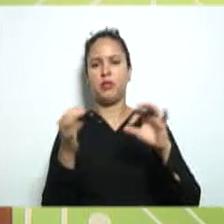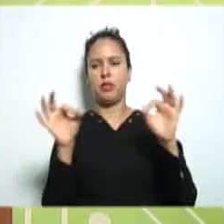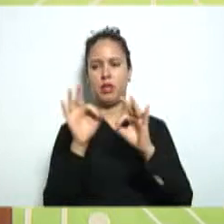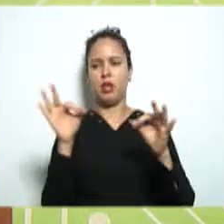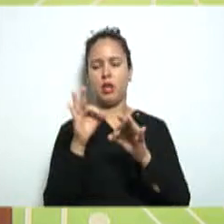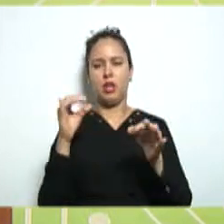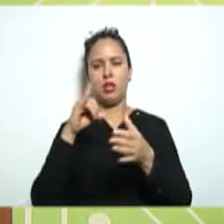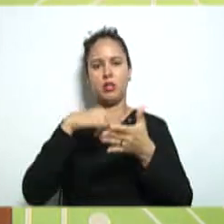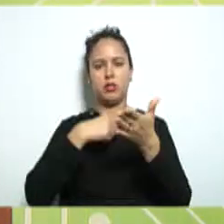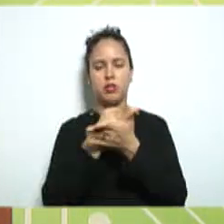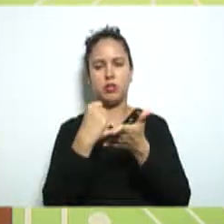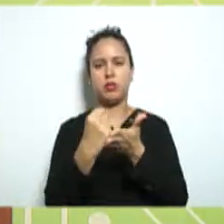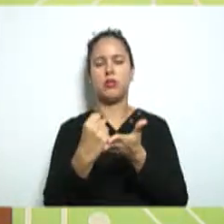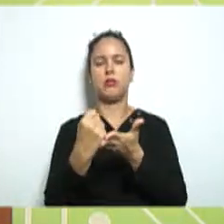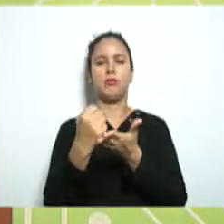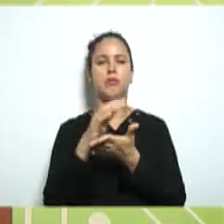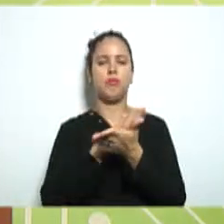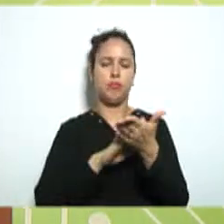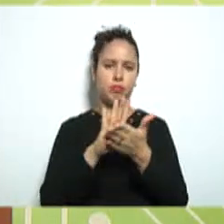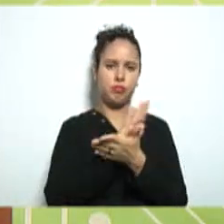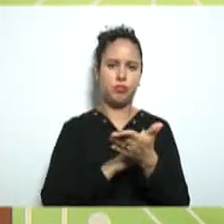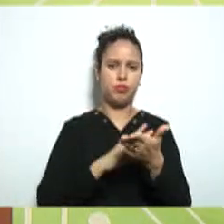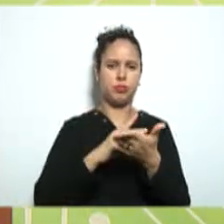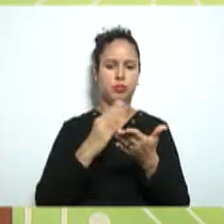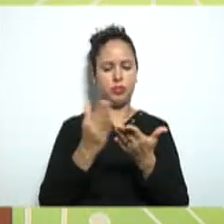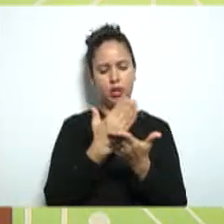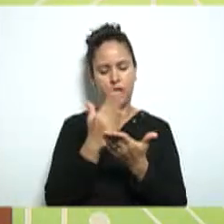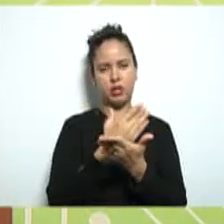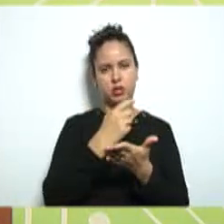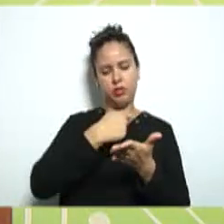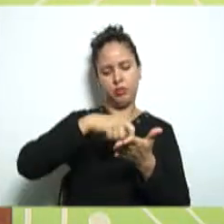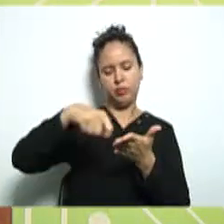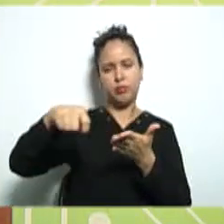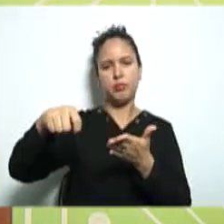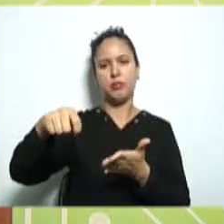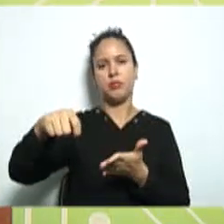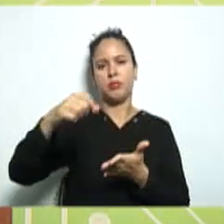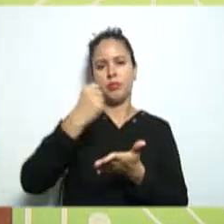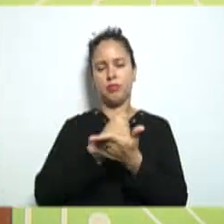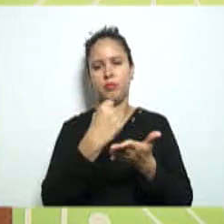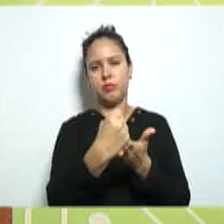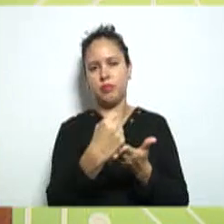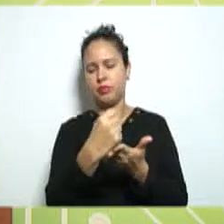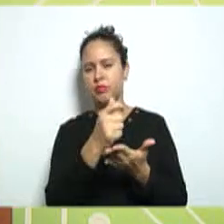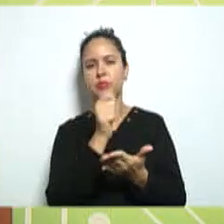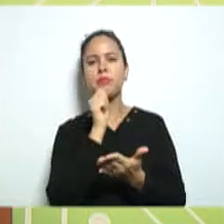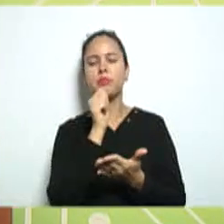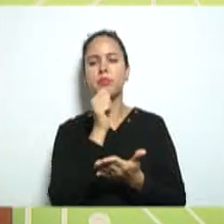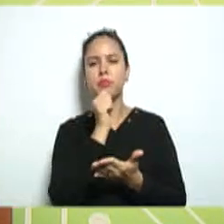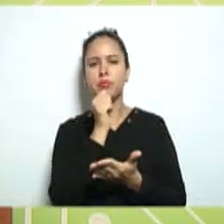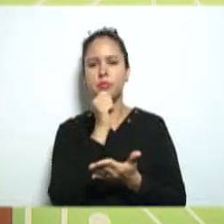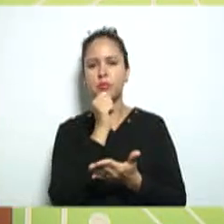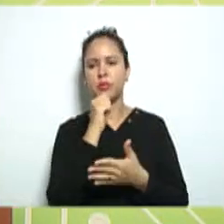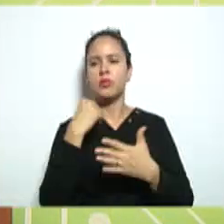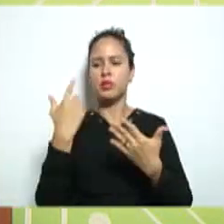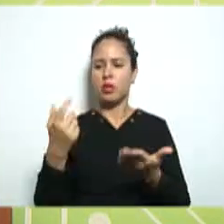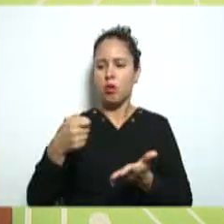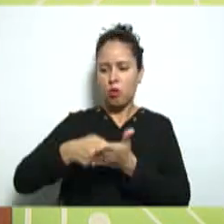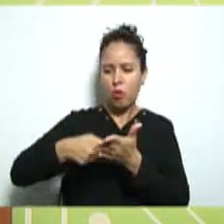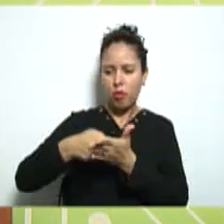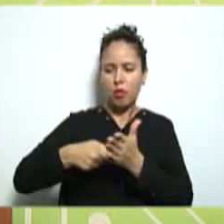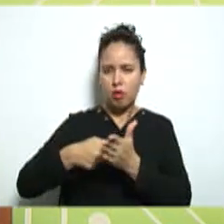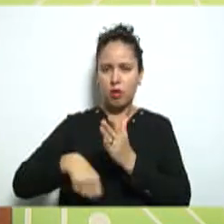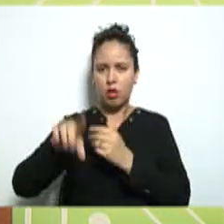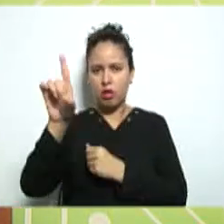formalizado, não existe contrato, não existe uma carteira assinada. Então, não tem como você exigir os deveres do